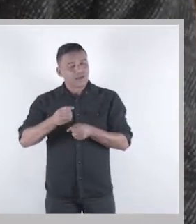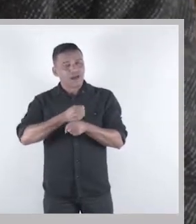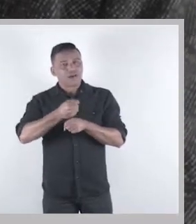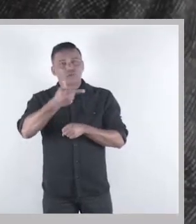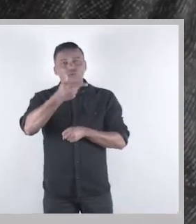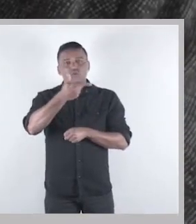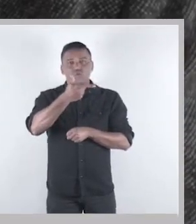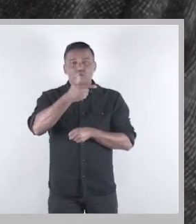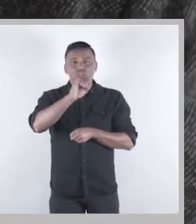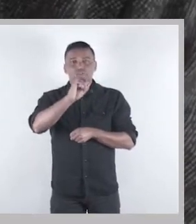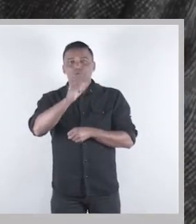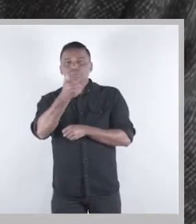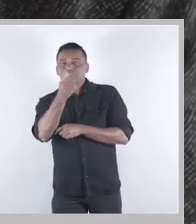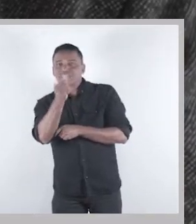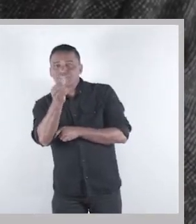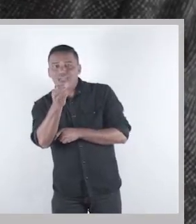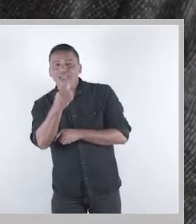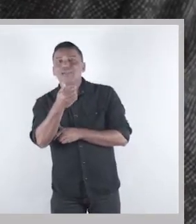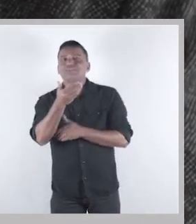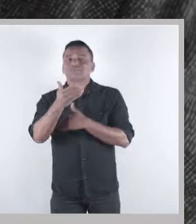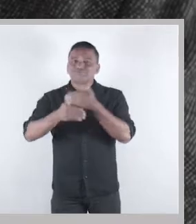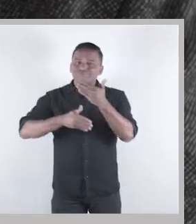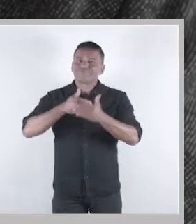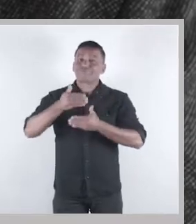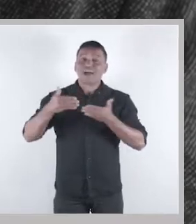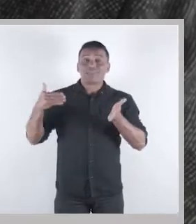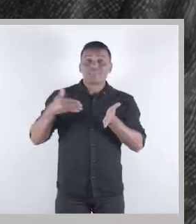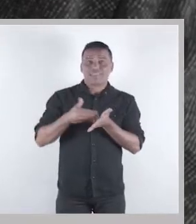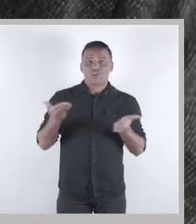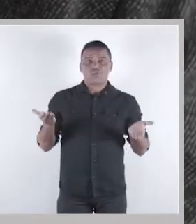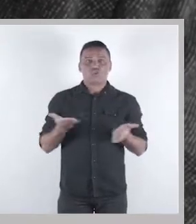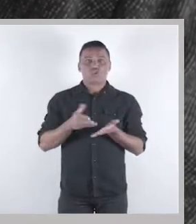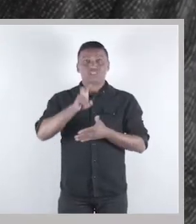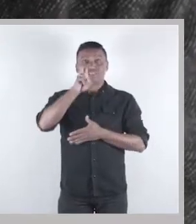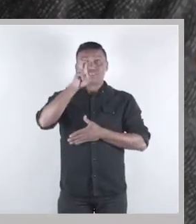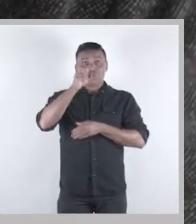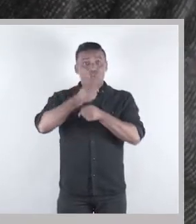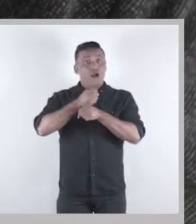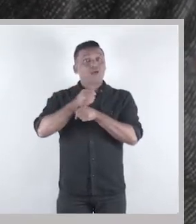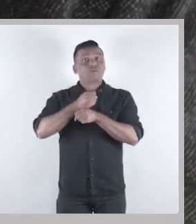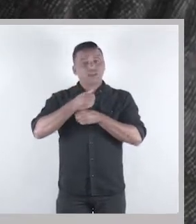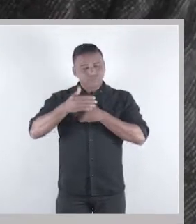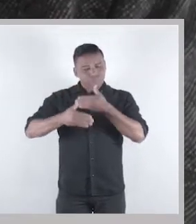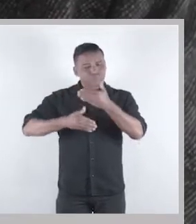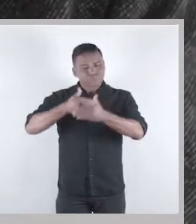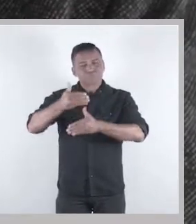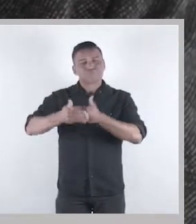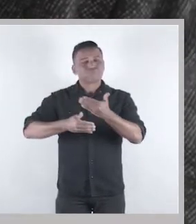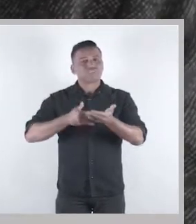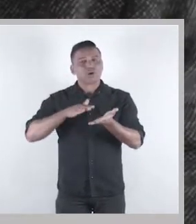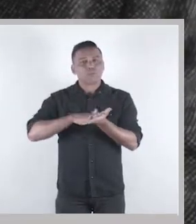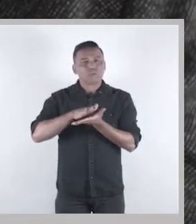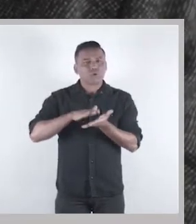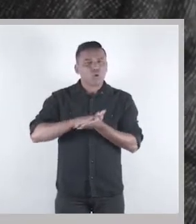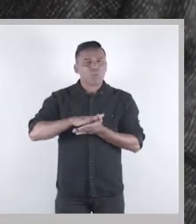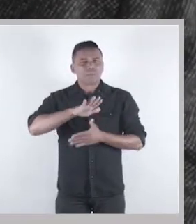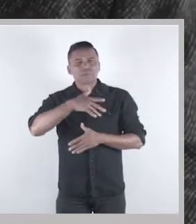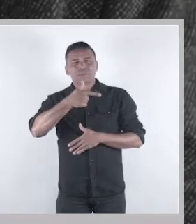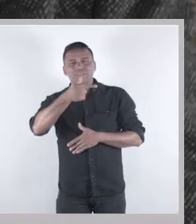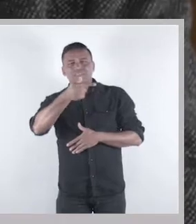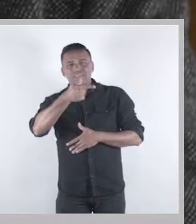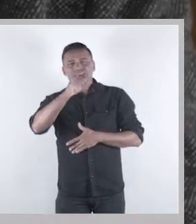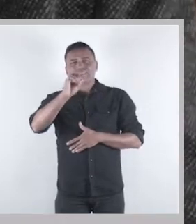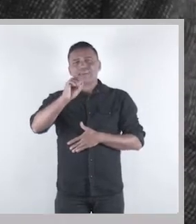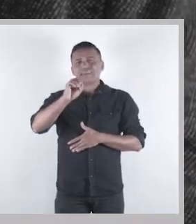dura até hoje são cinco anos aí Já publicou em torno de 70 poetas brasileiros e é um por